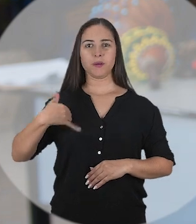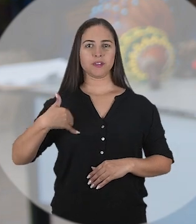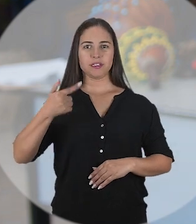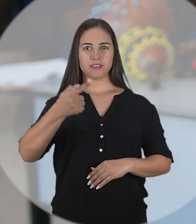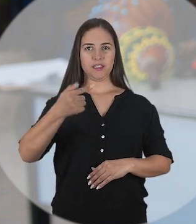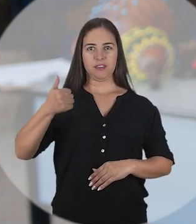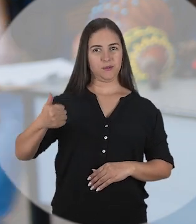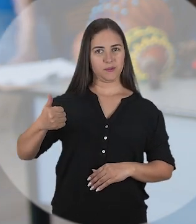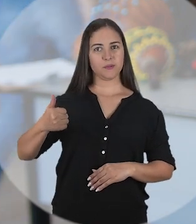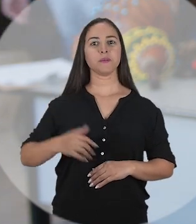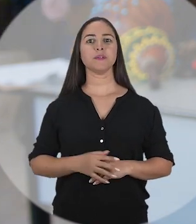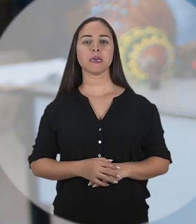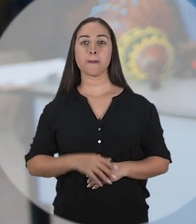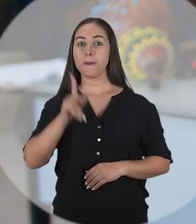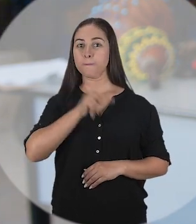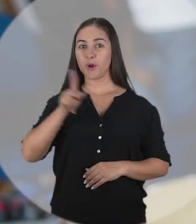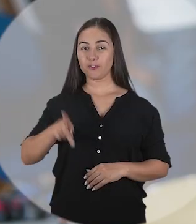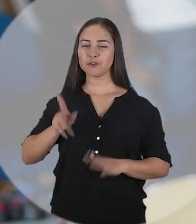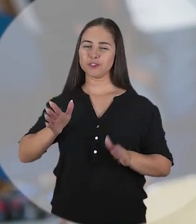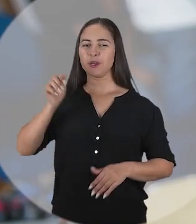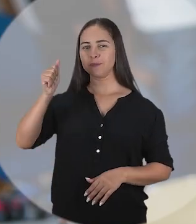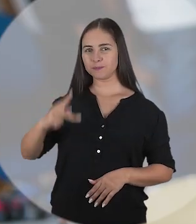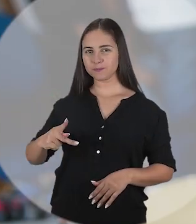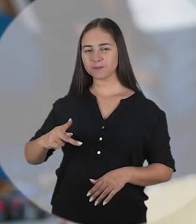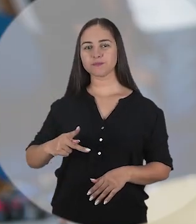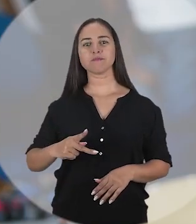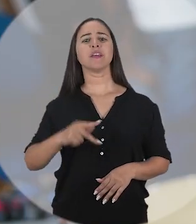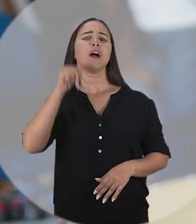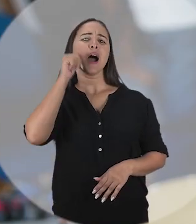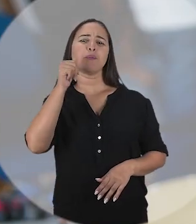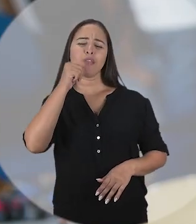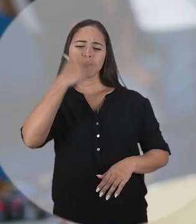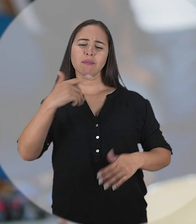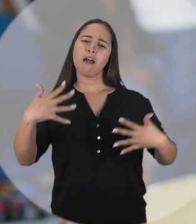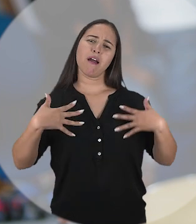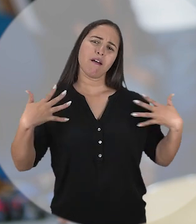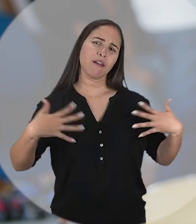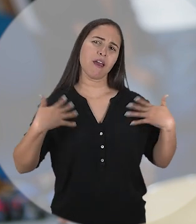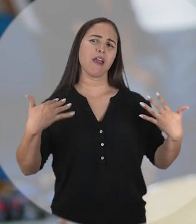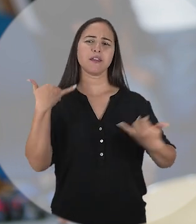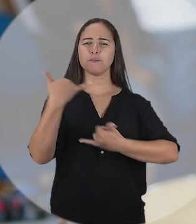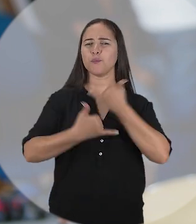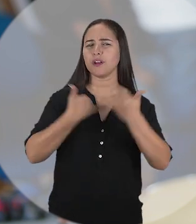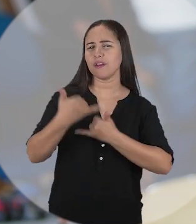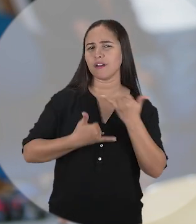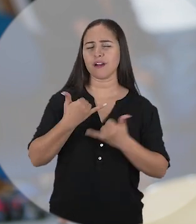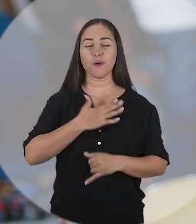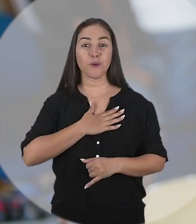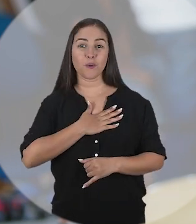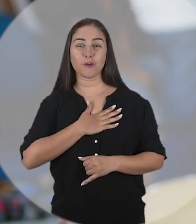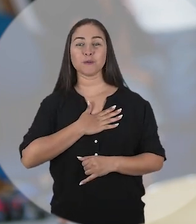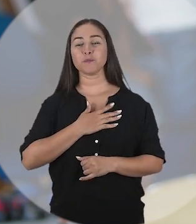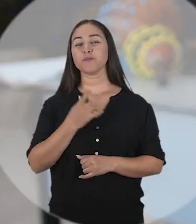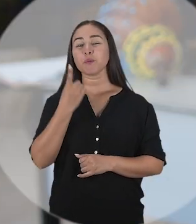71 anos, professora aposentada. Eu sou uma mulher alegre, brincalhona. A